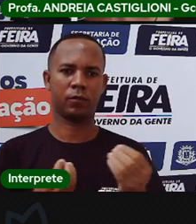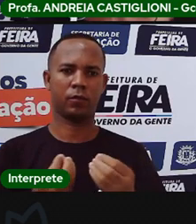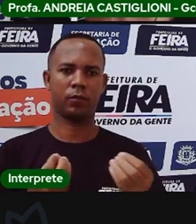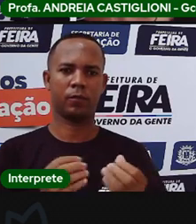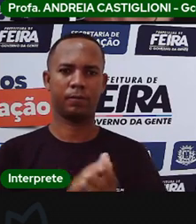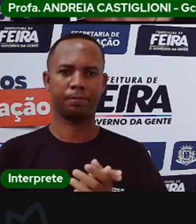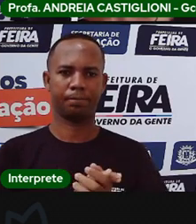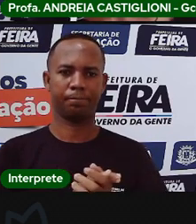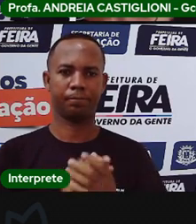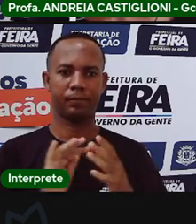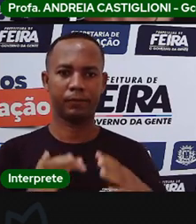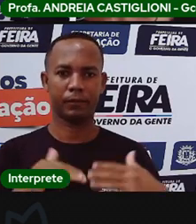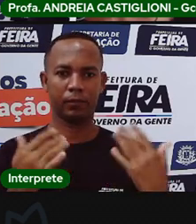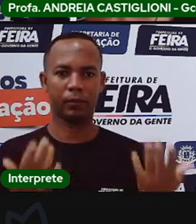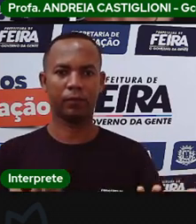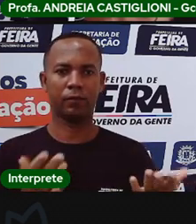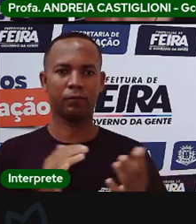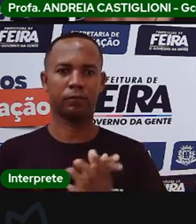Então,